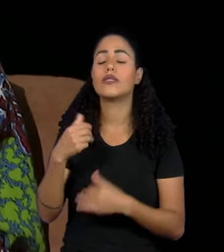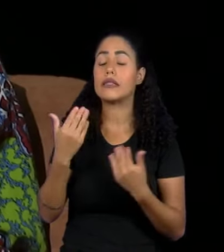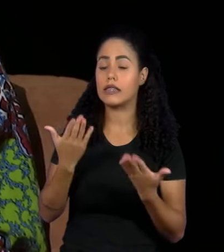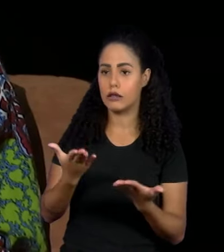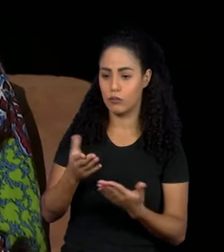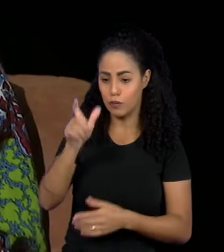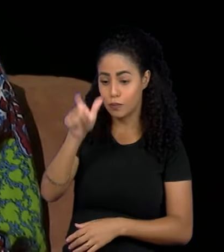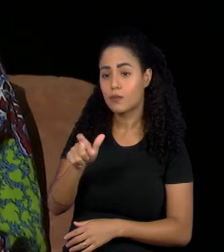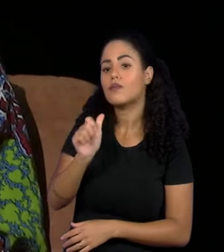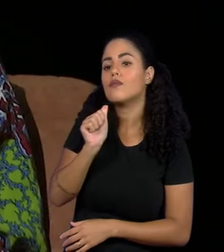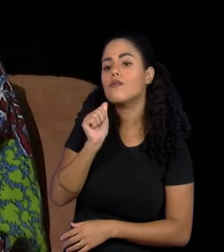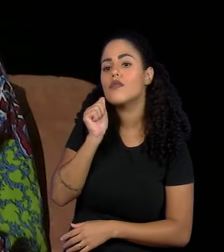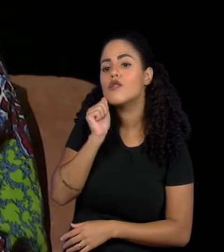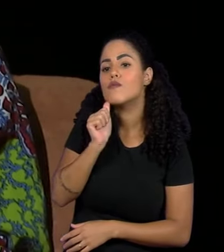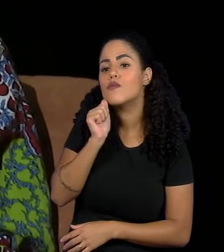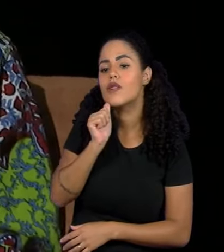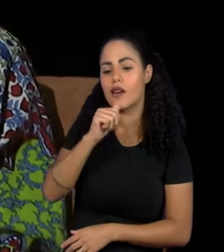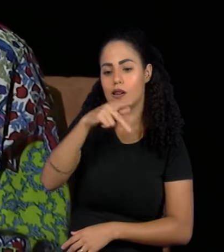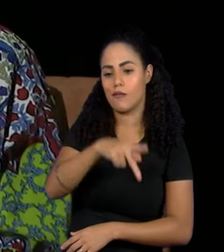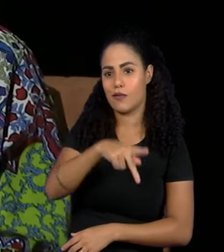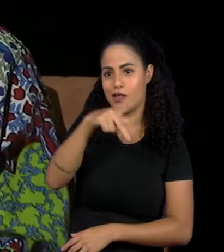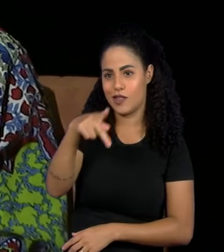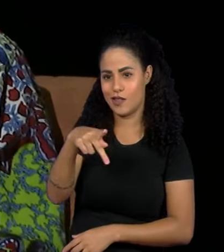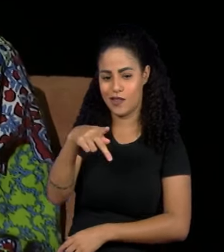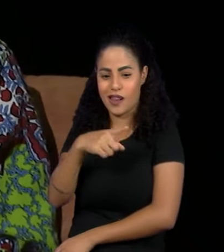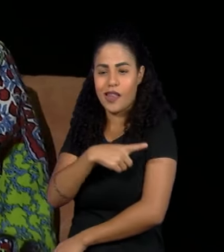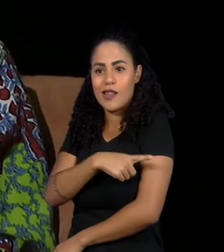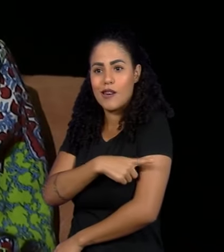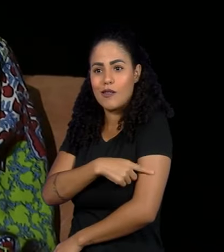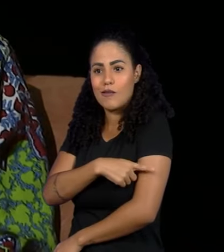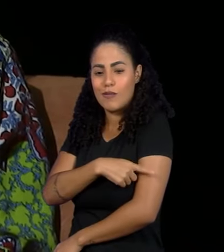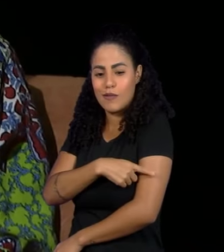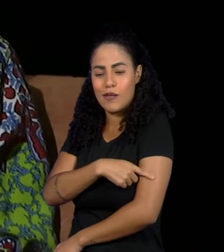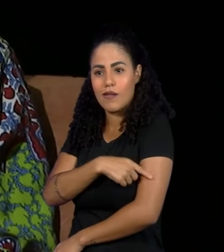uma mulher, era uma professora do primeiro ano escolar,